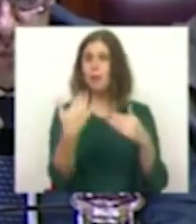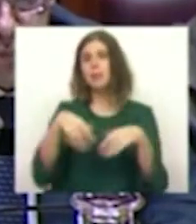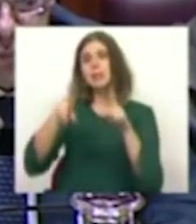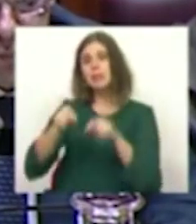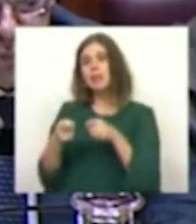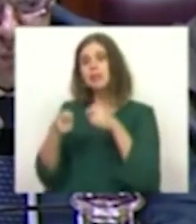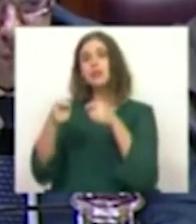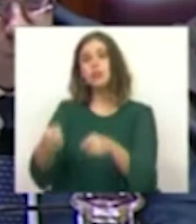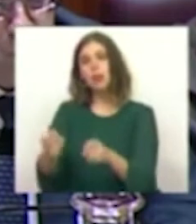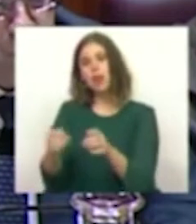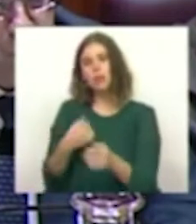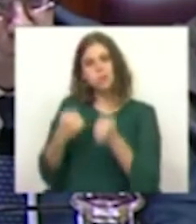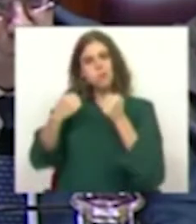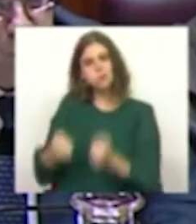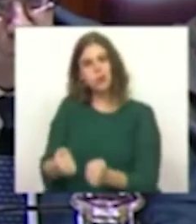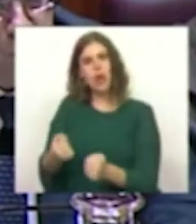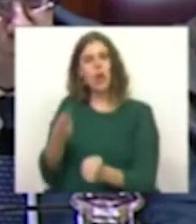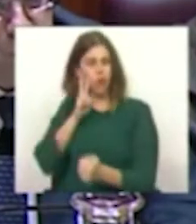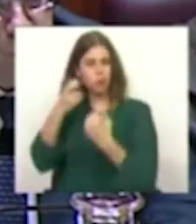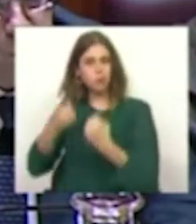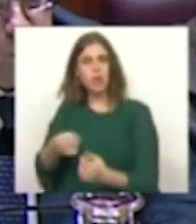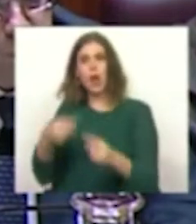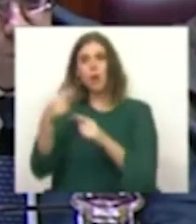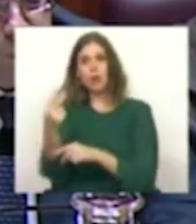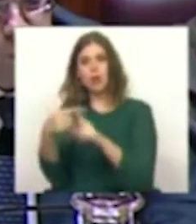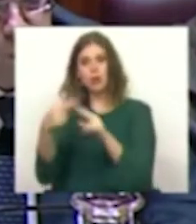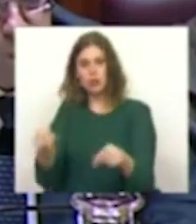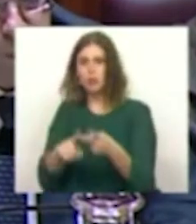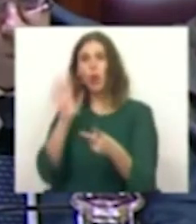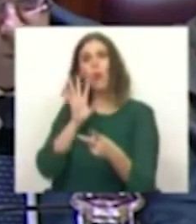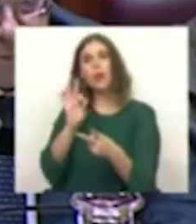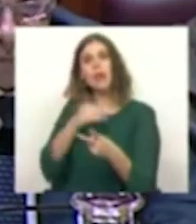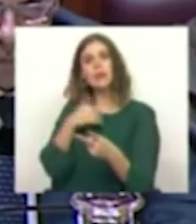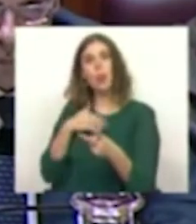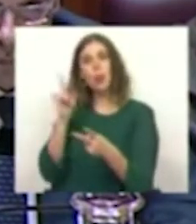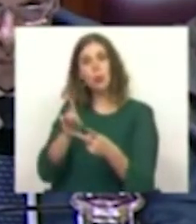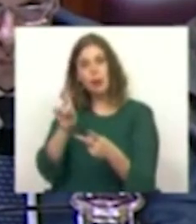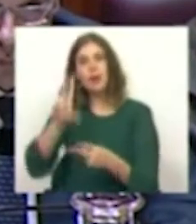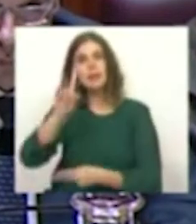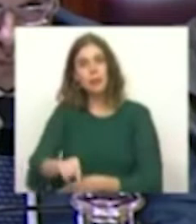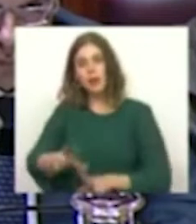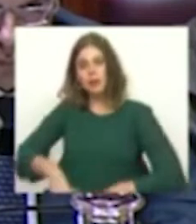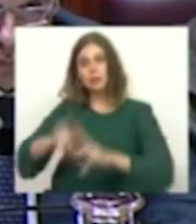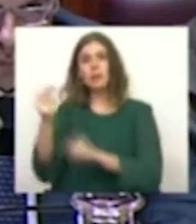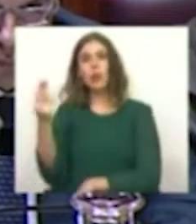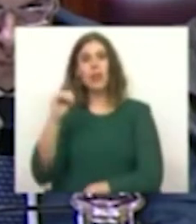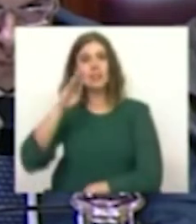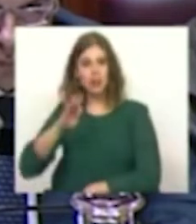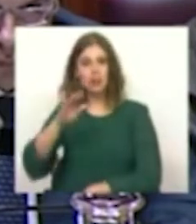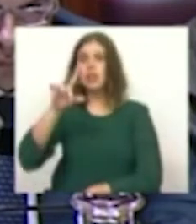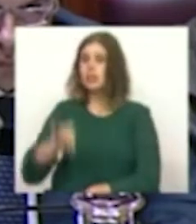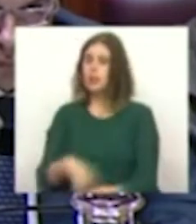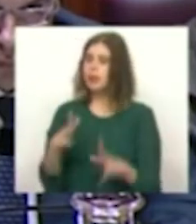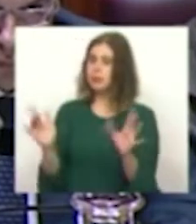dos investimentos mais pesados em unidades hospitalares, nos cuidados de saúde primários, na evolução das unidades de saúde familiares e também